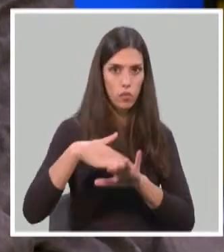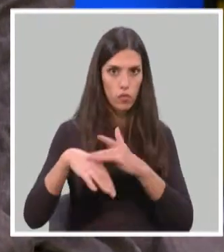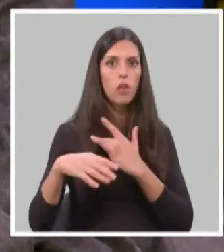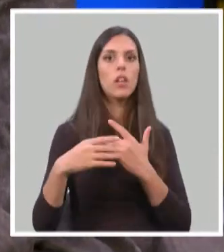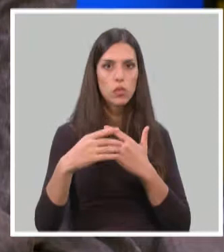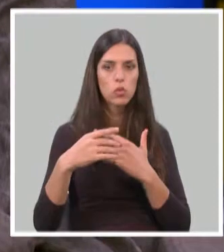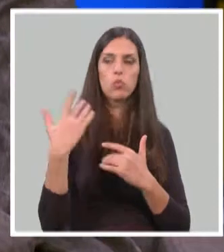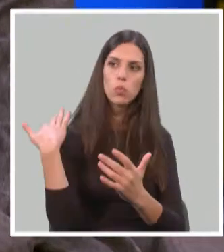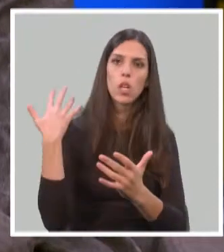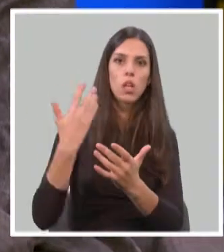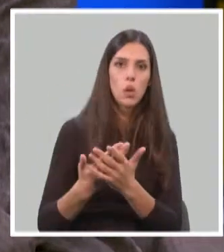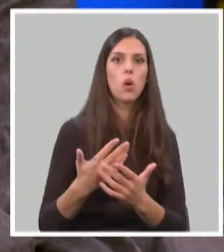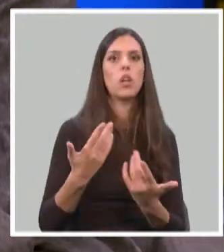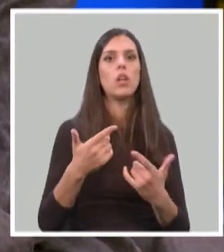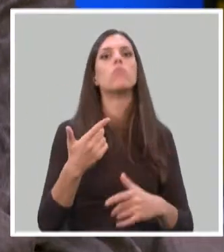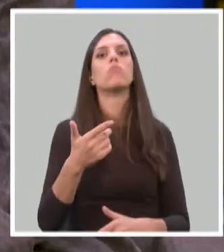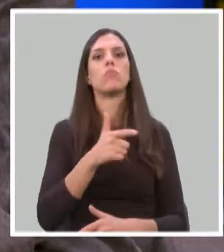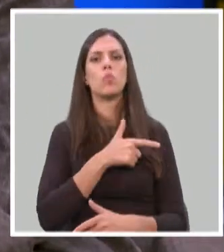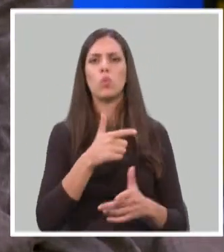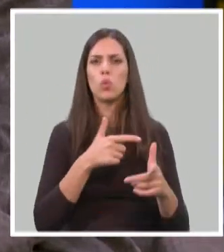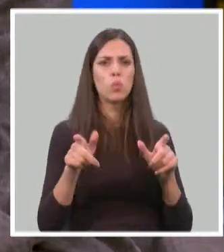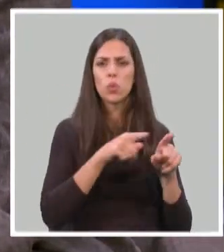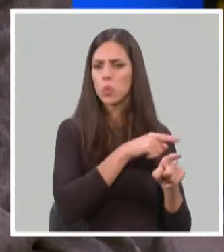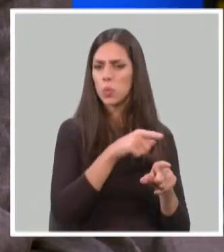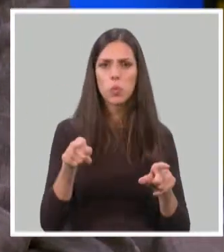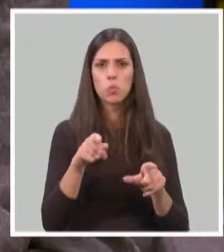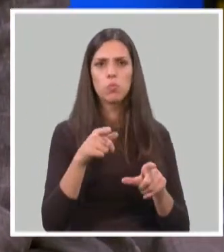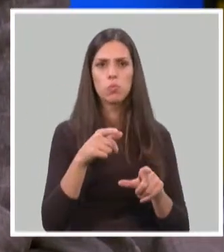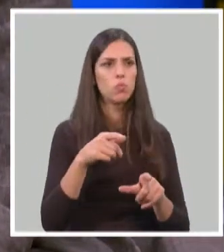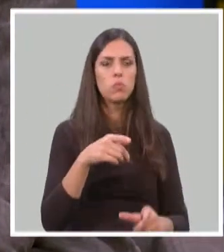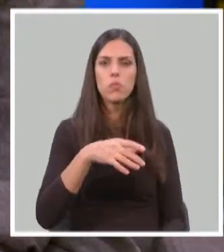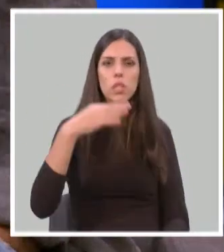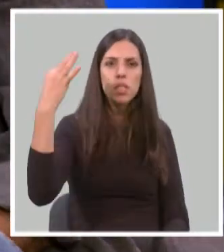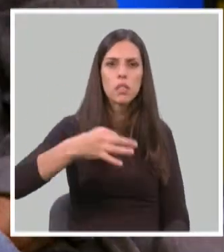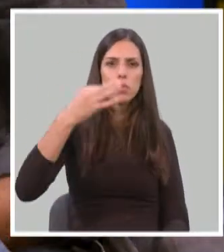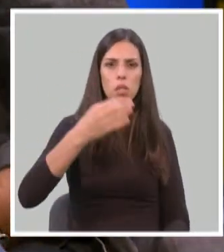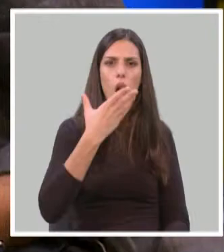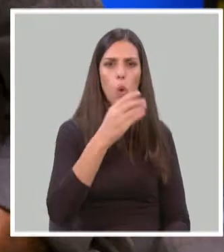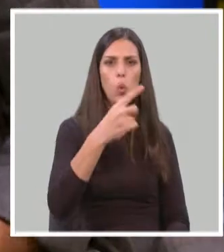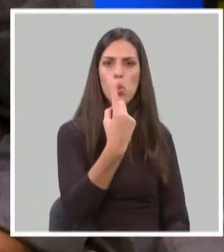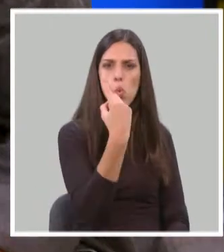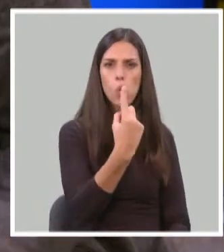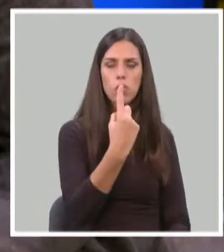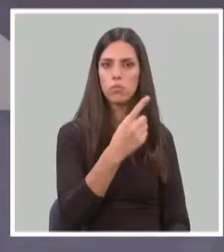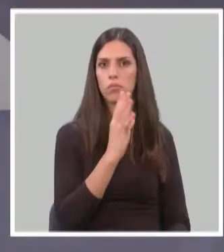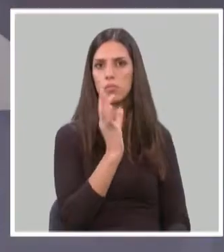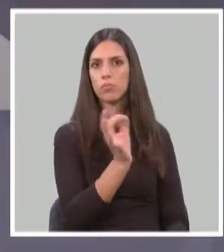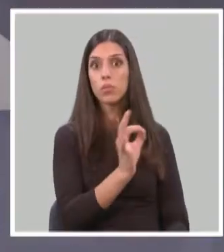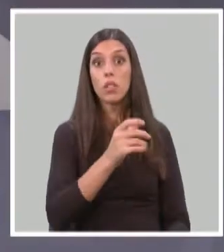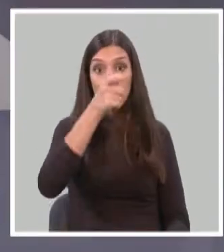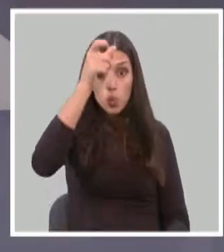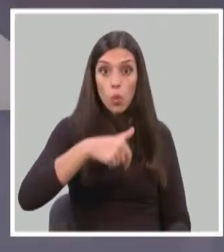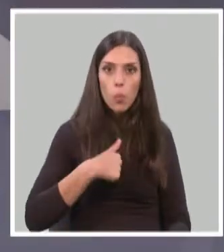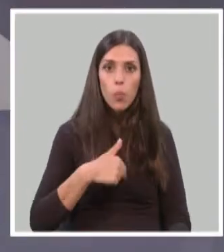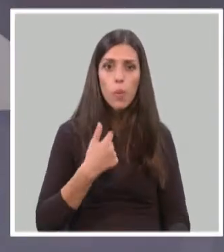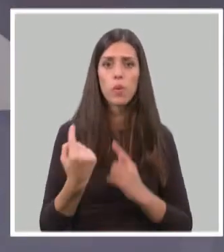nunca tive uma só turma que não tivesse pelo menos uma pessoa brilhante. E essas pessoas, a maior parte das vezes, não têm